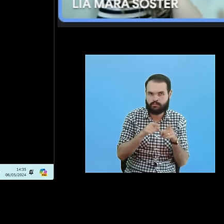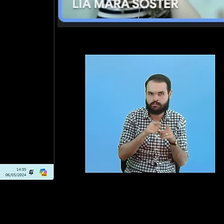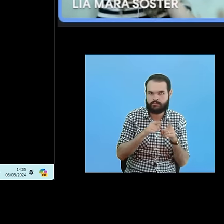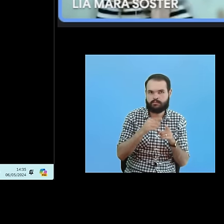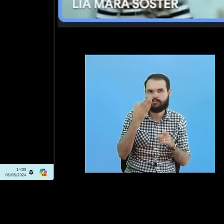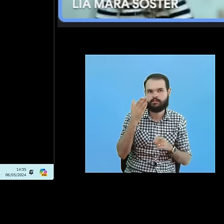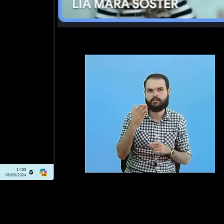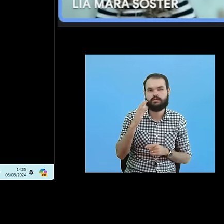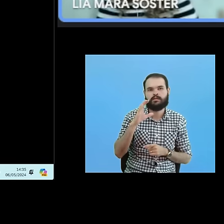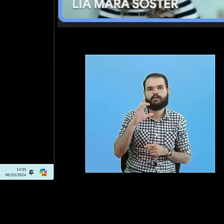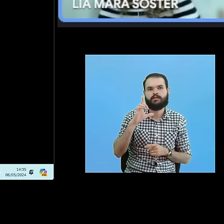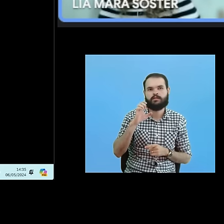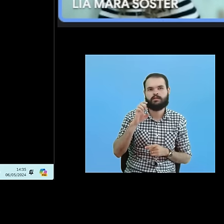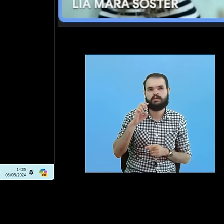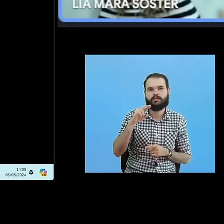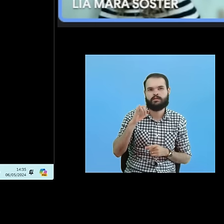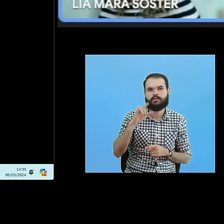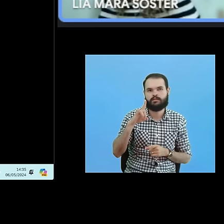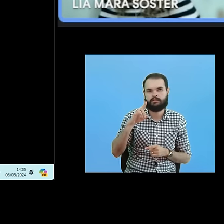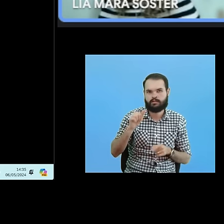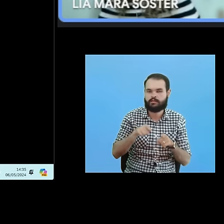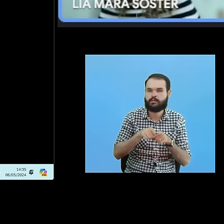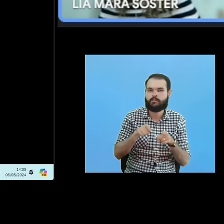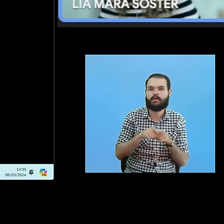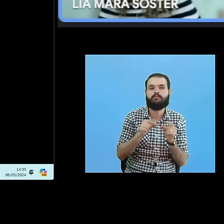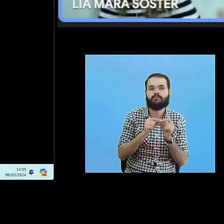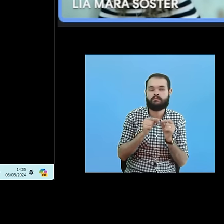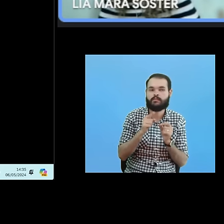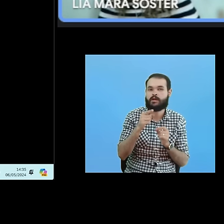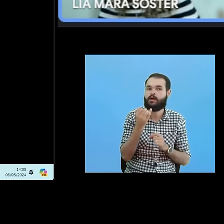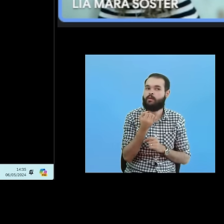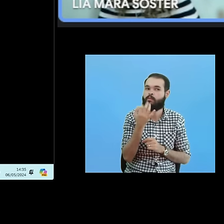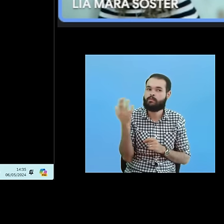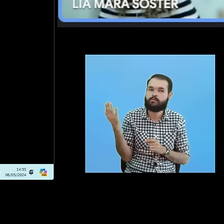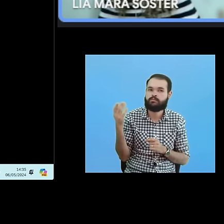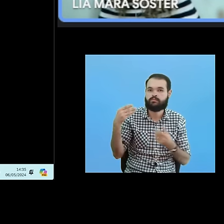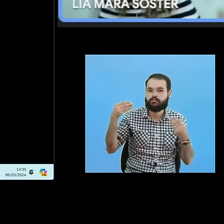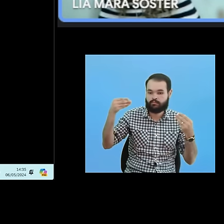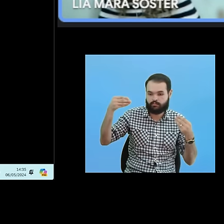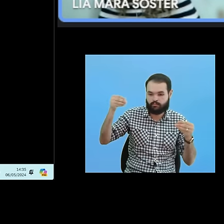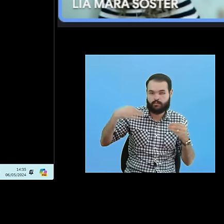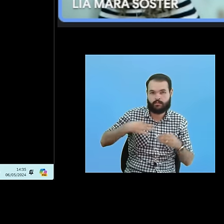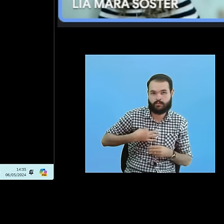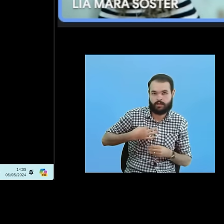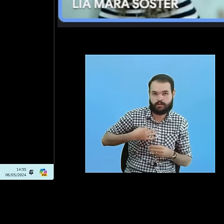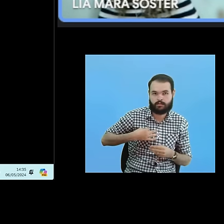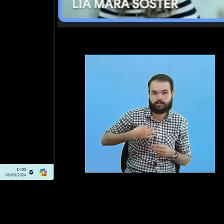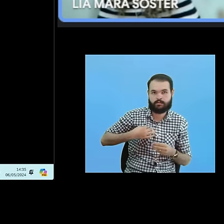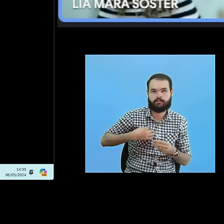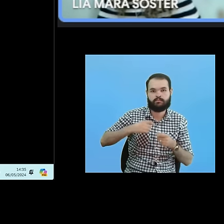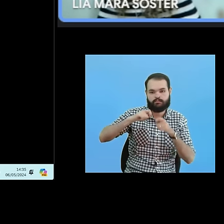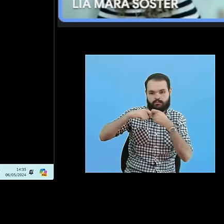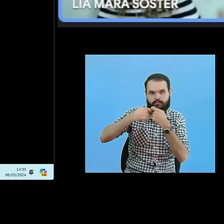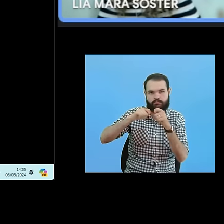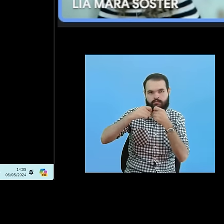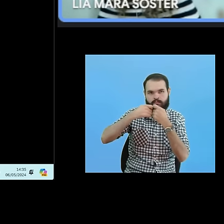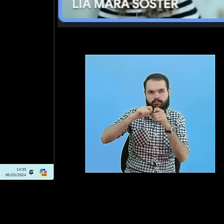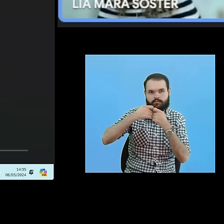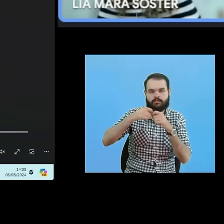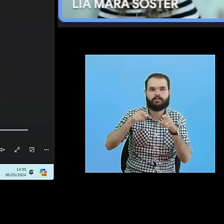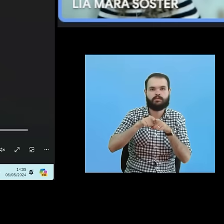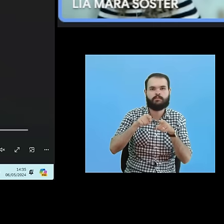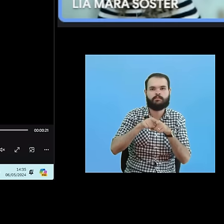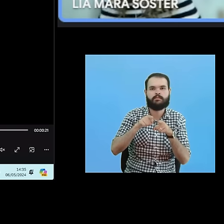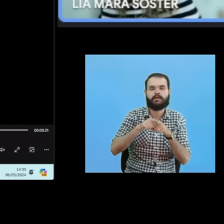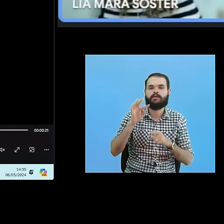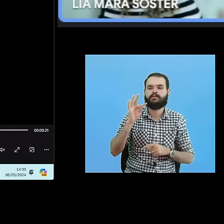dona Cremilda também aparecendo fazendo crochê, alguns panos com os bicos, a Jane novamente e a dona